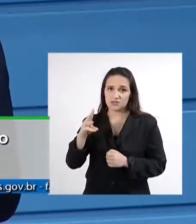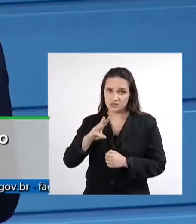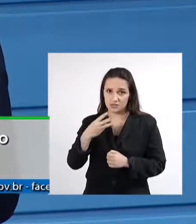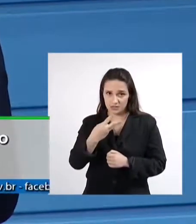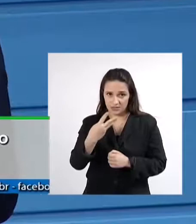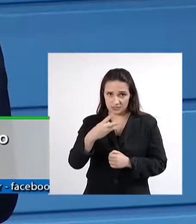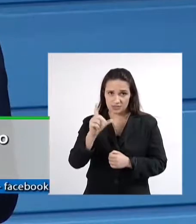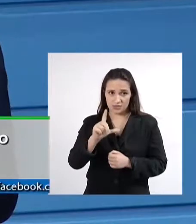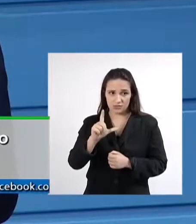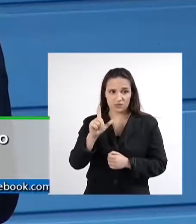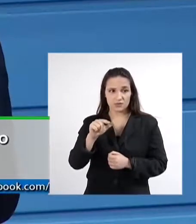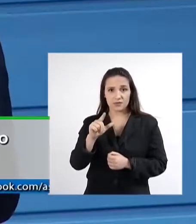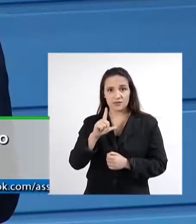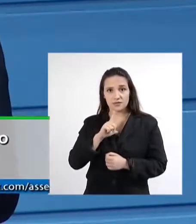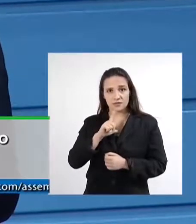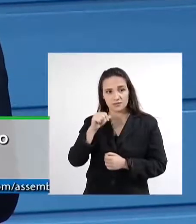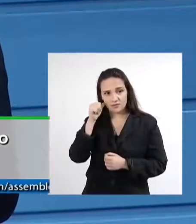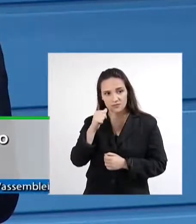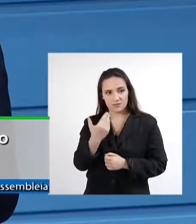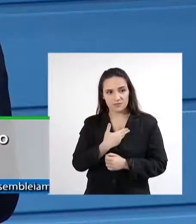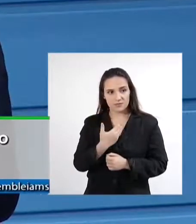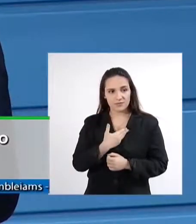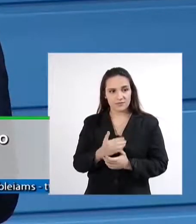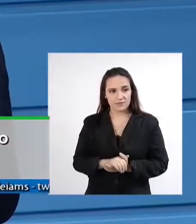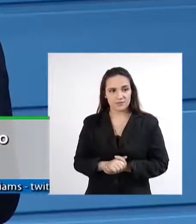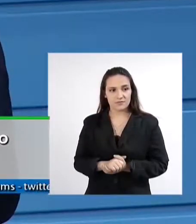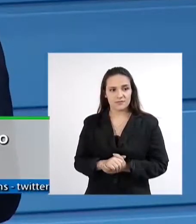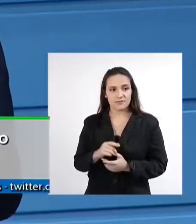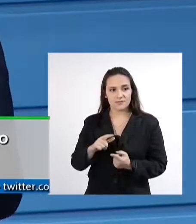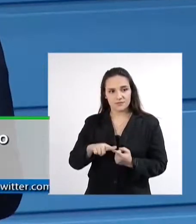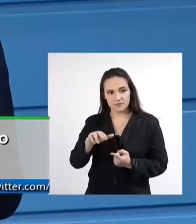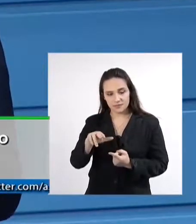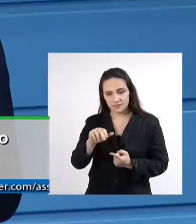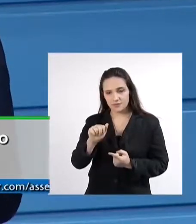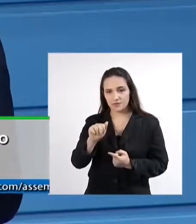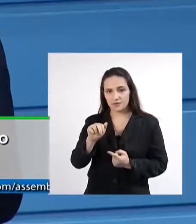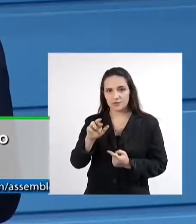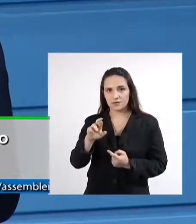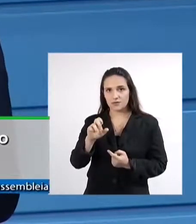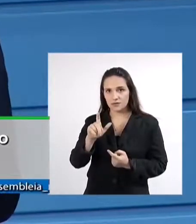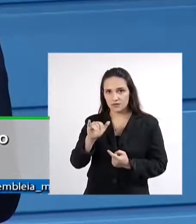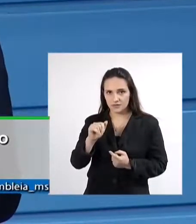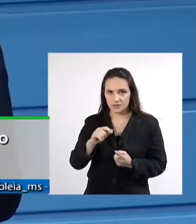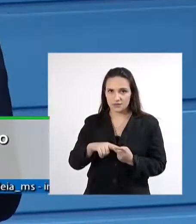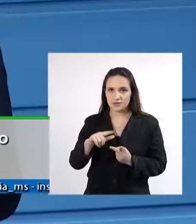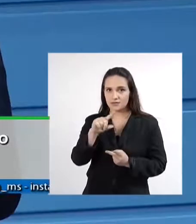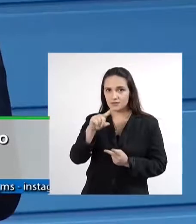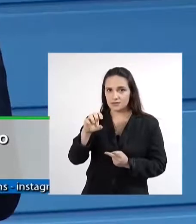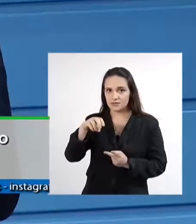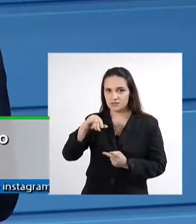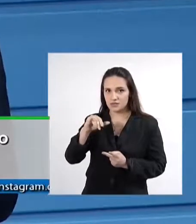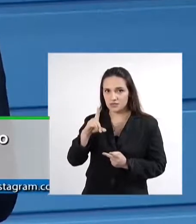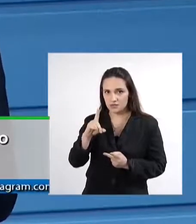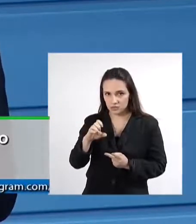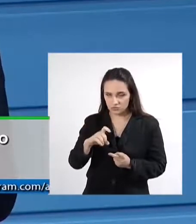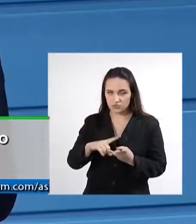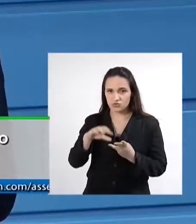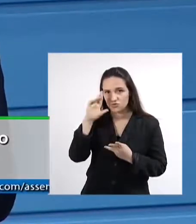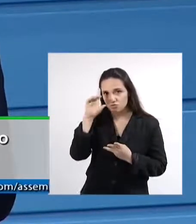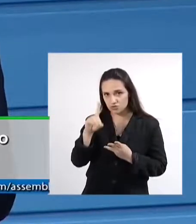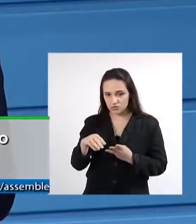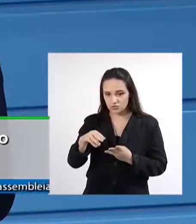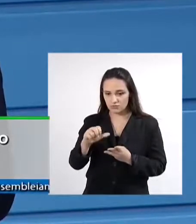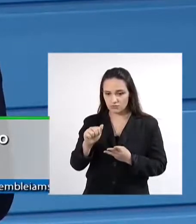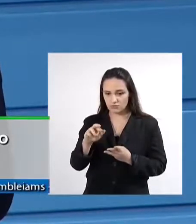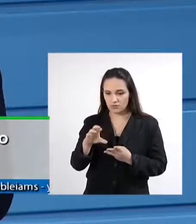aqui a nossa querida irmã Aurélia, a irmã Zenilde, o nosso diretor do Hospital Marco